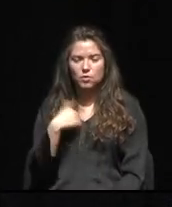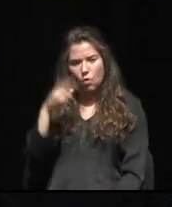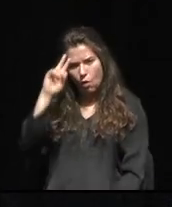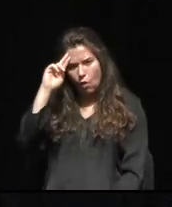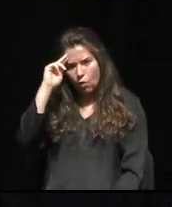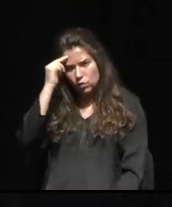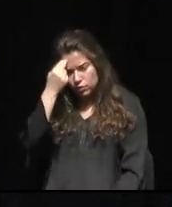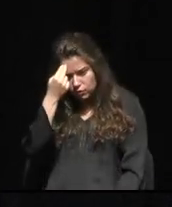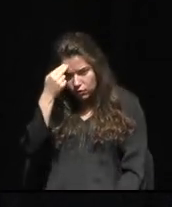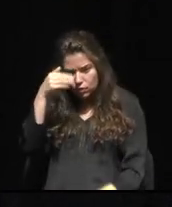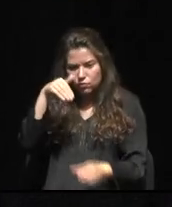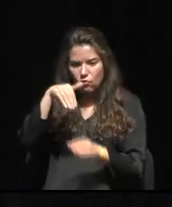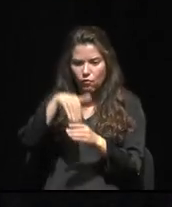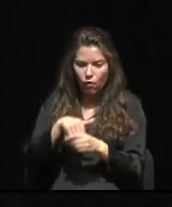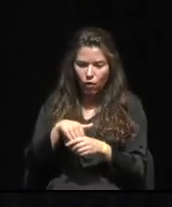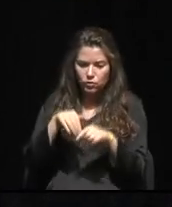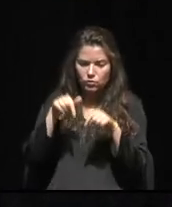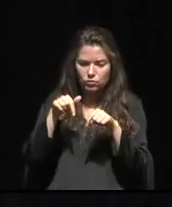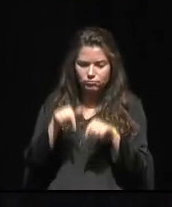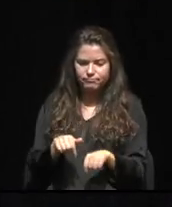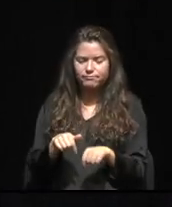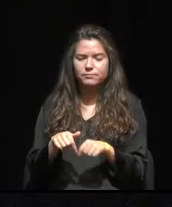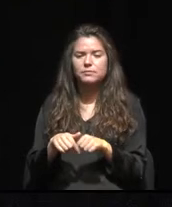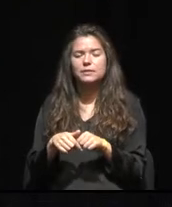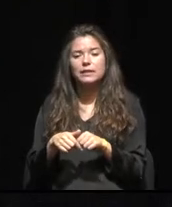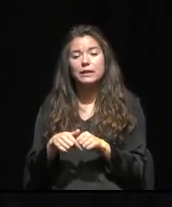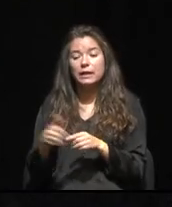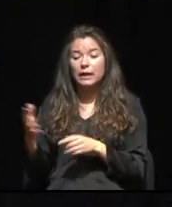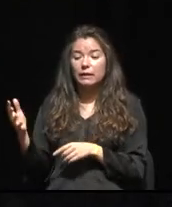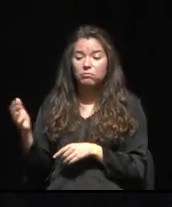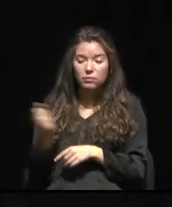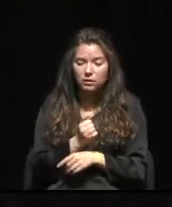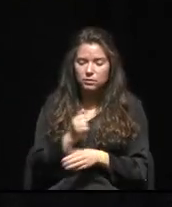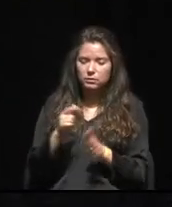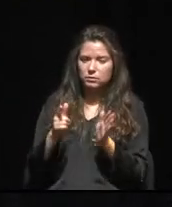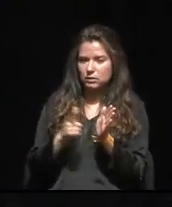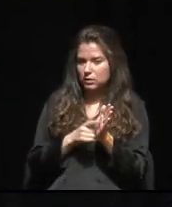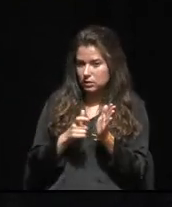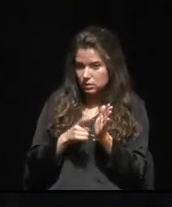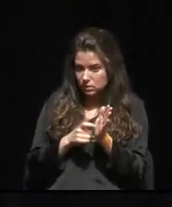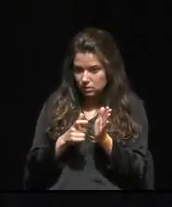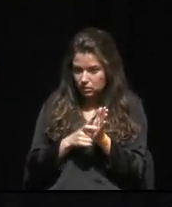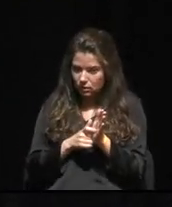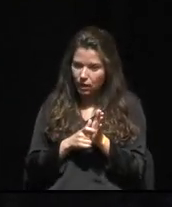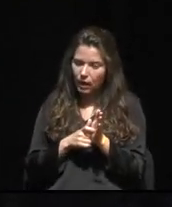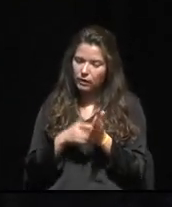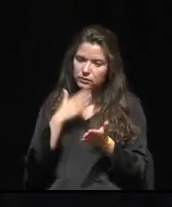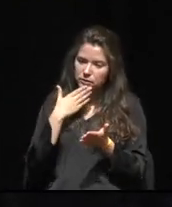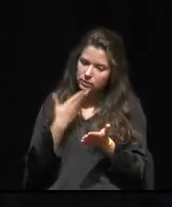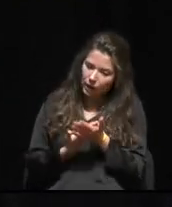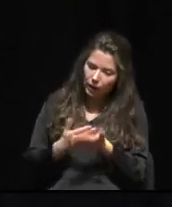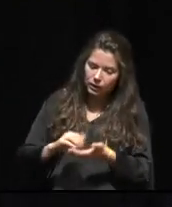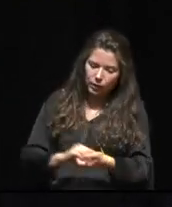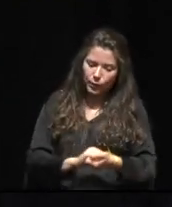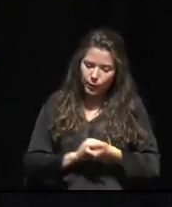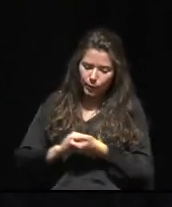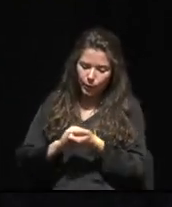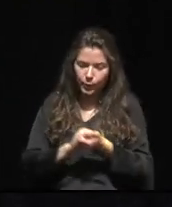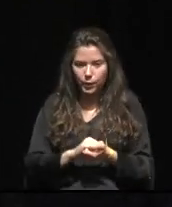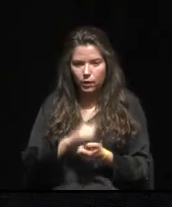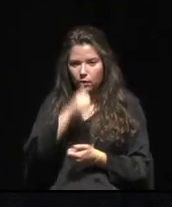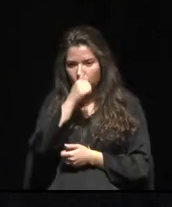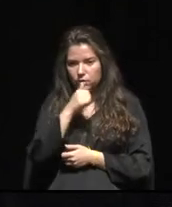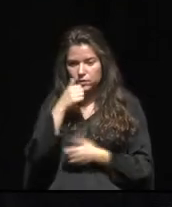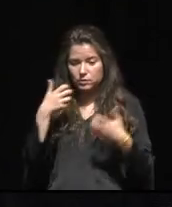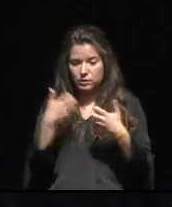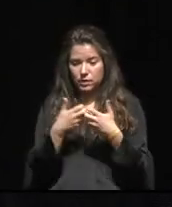esforço com este voto É no sentido de trazermos a necessidade de nos solidarizarmos com as vítimas da guerra que